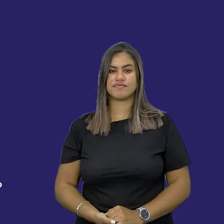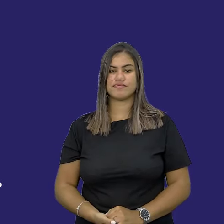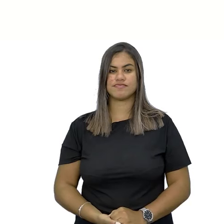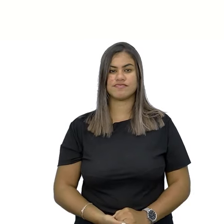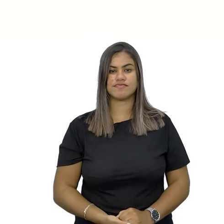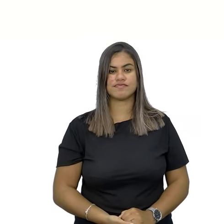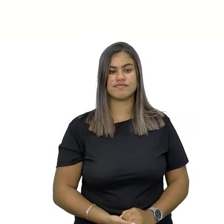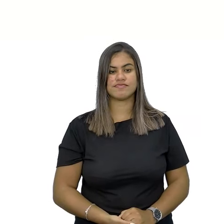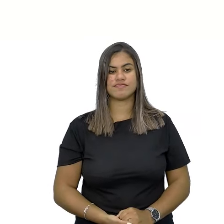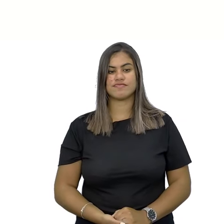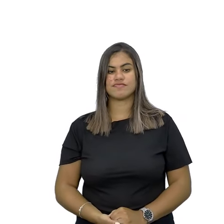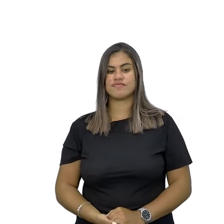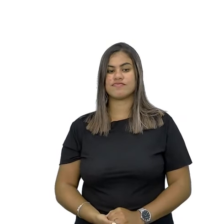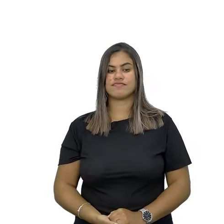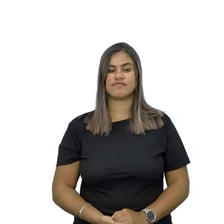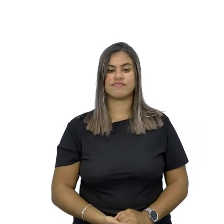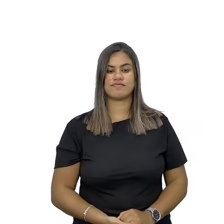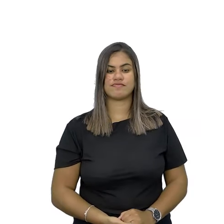Bom,